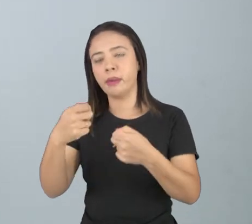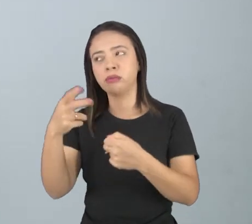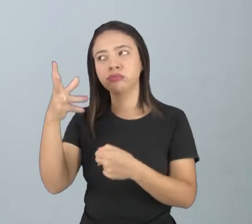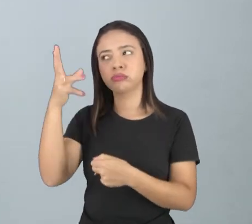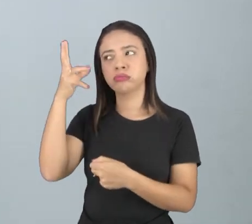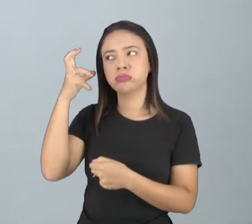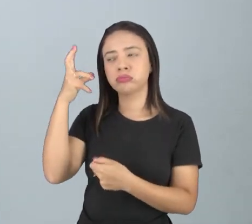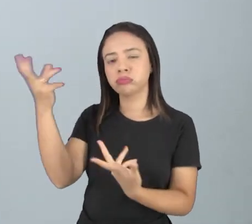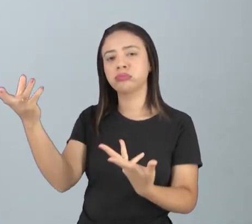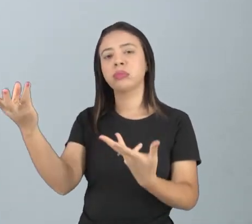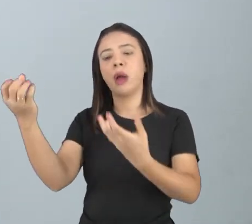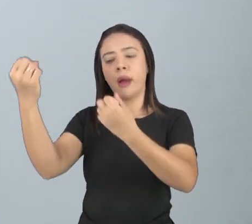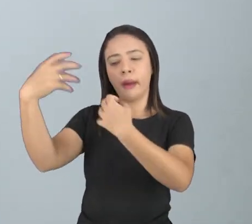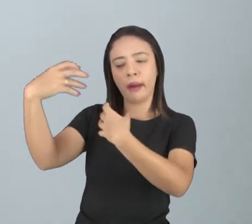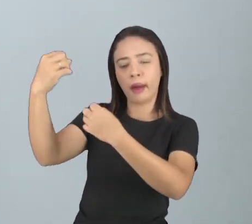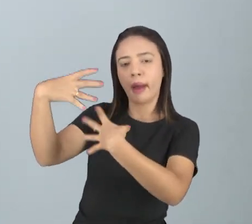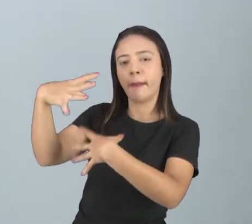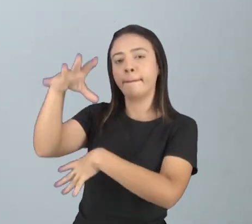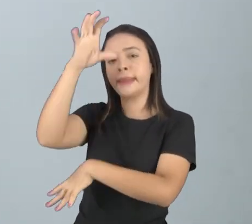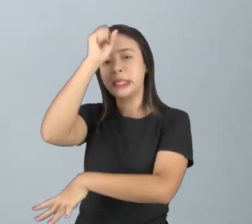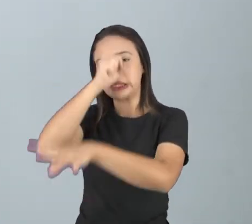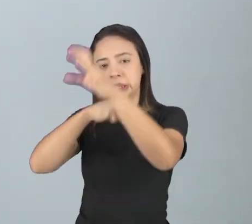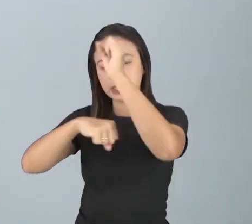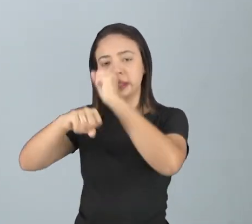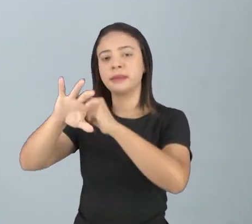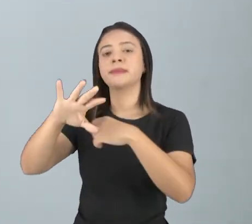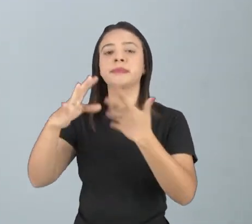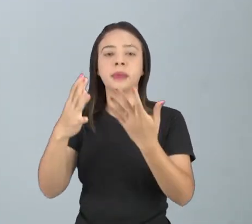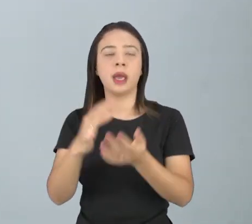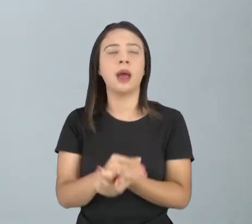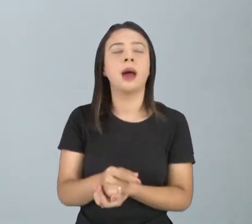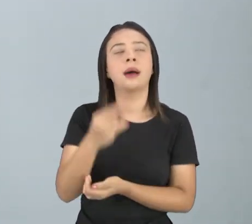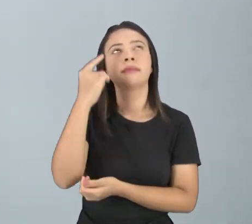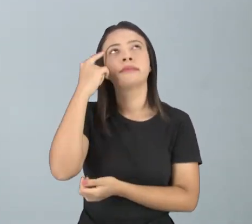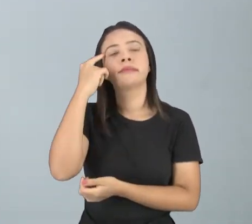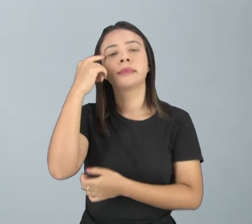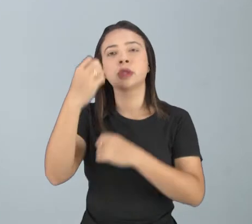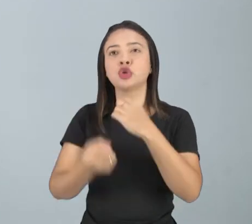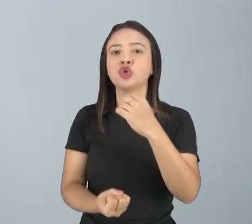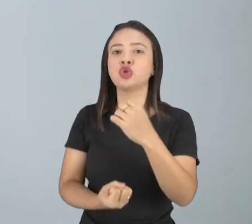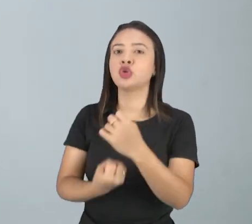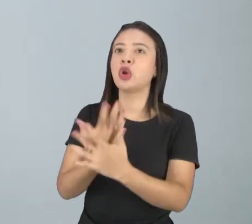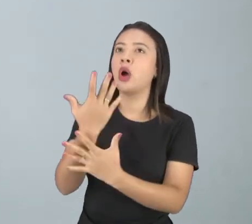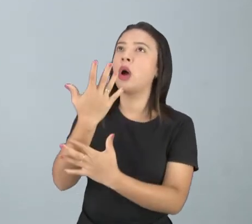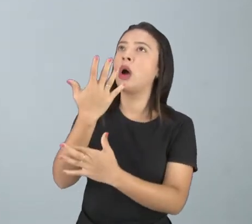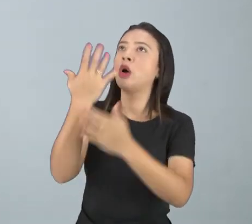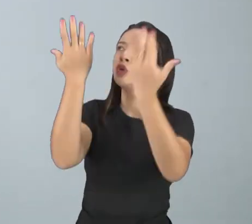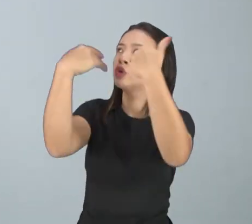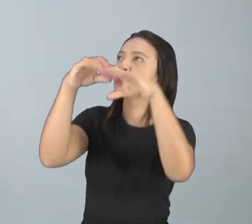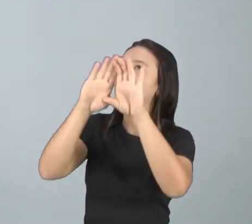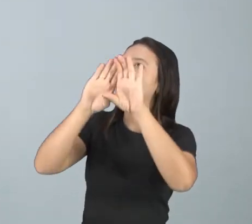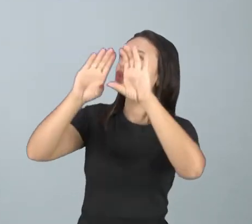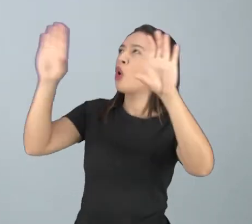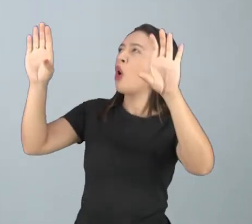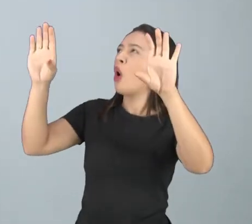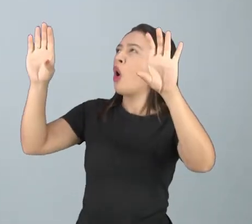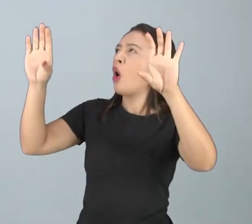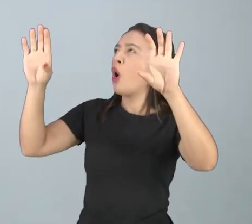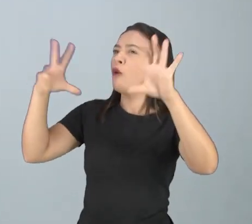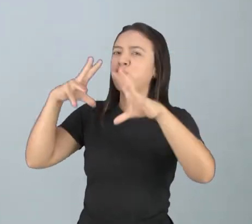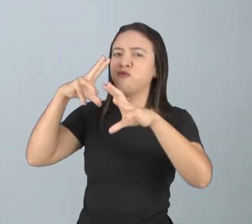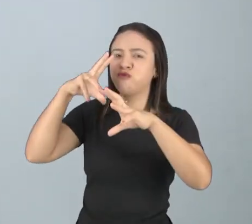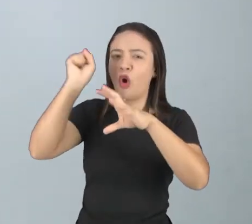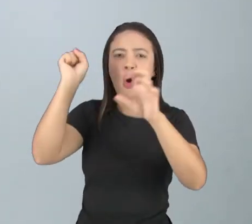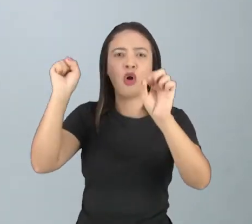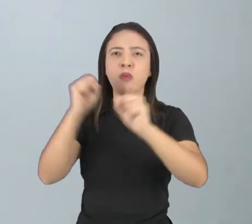sensorial, ouvir para crer. Né? De repente veio do céu um som veemente, impetuoso, encheu